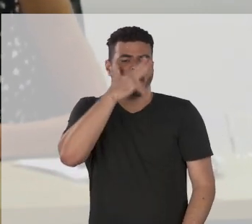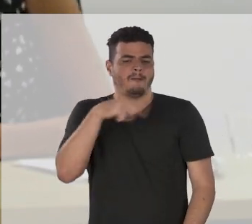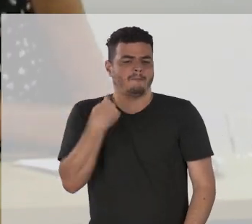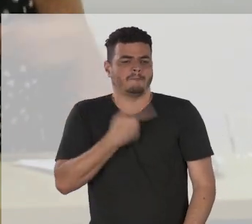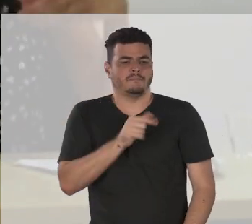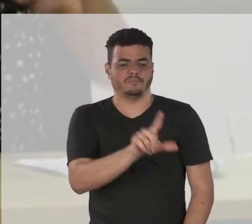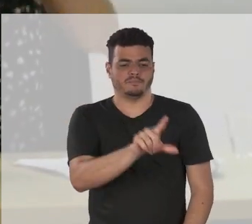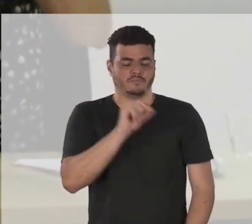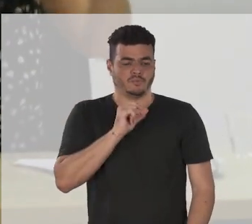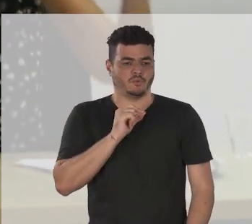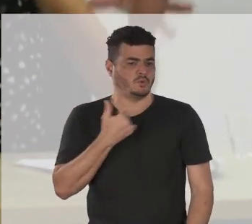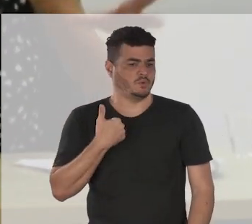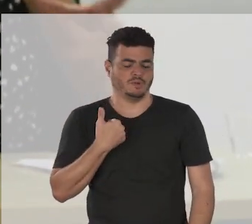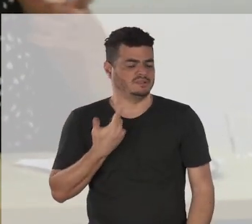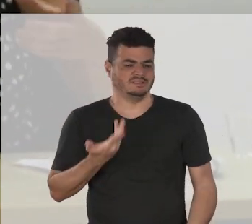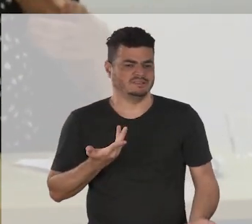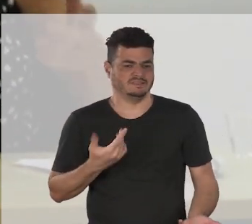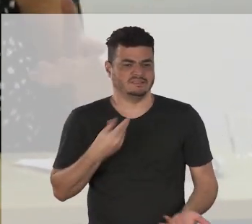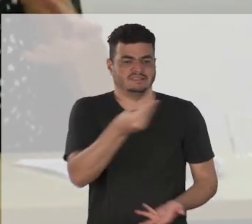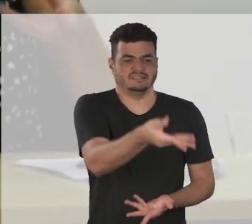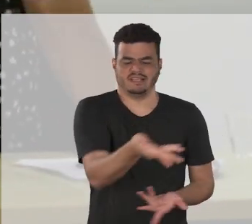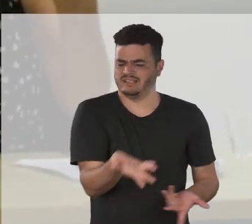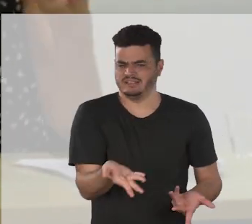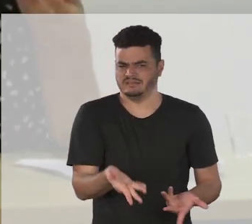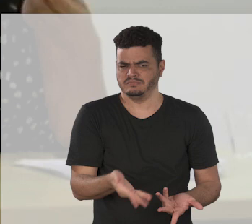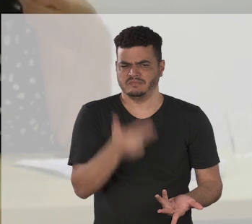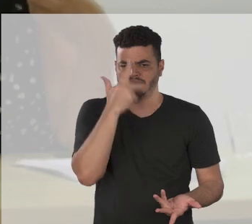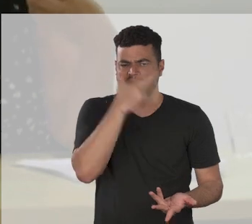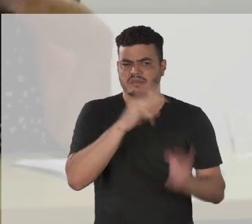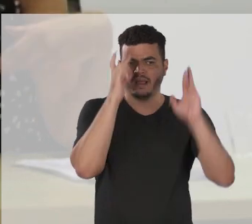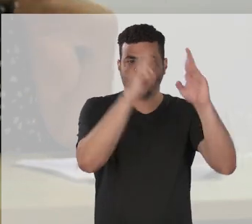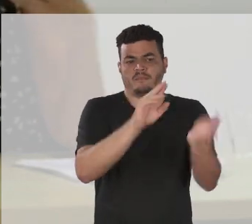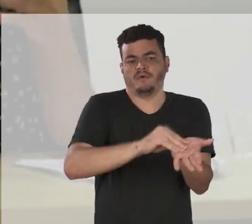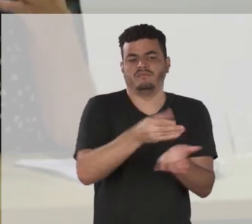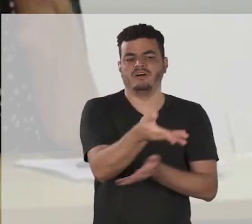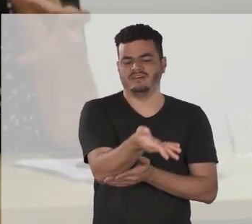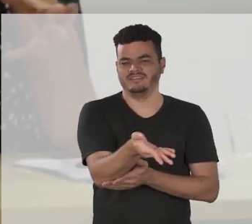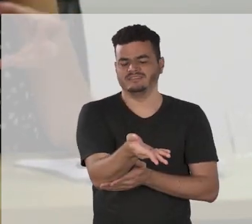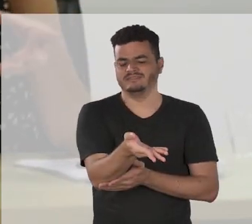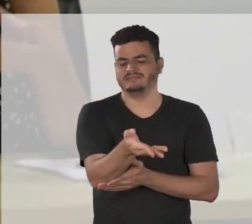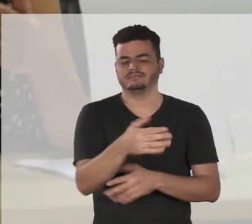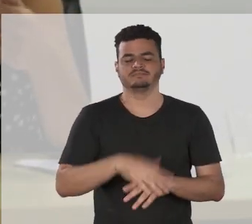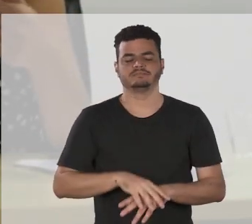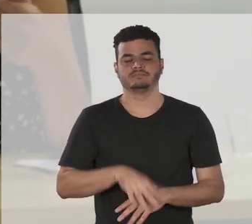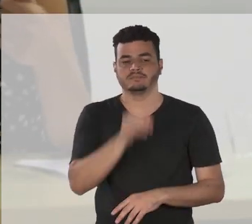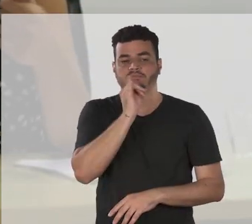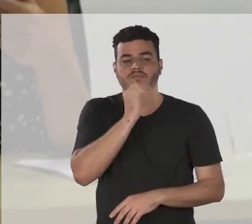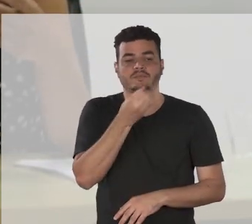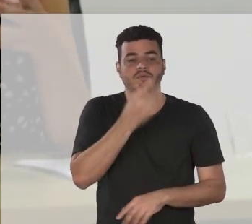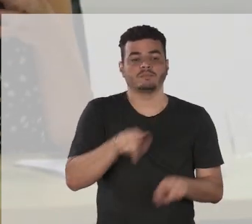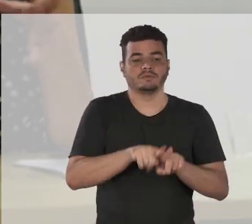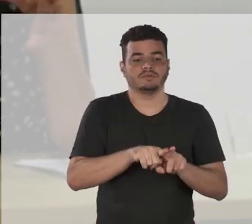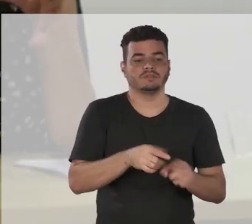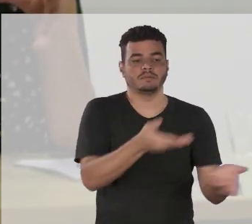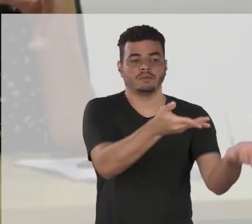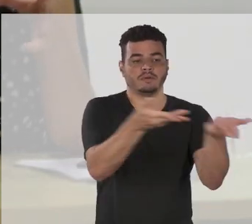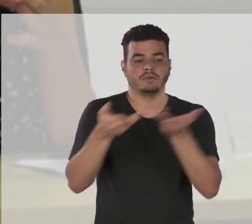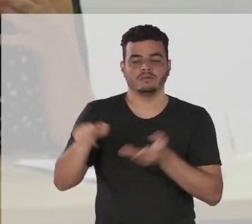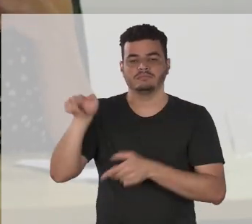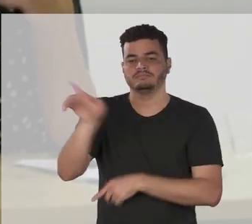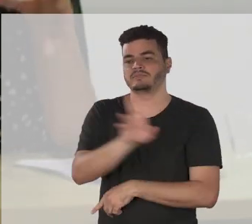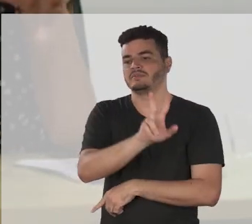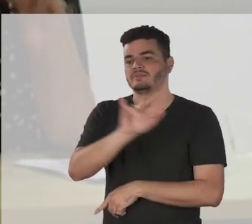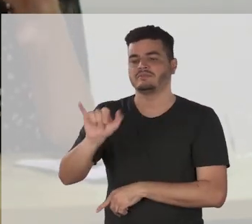que temos que escolher tudo por eles. Então isso de colocar uma mesa cheia de livros seria o ideal, ou em